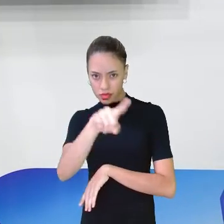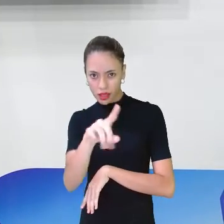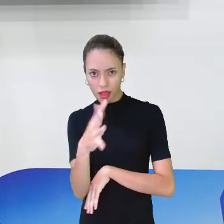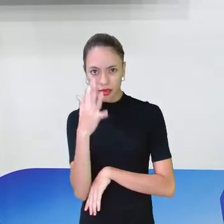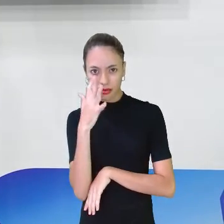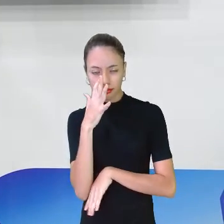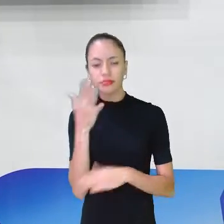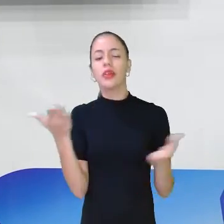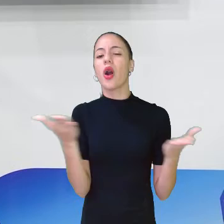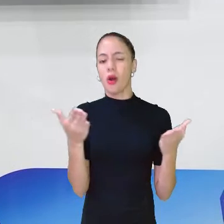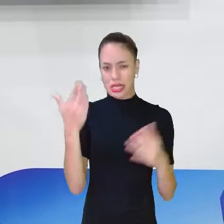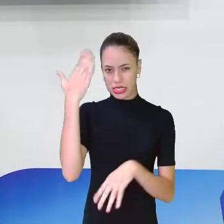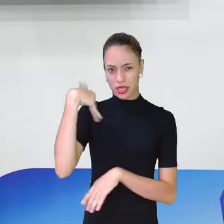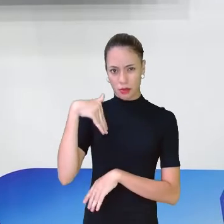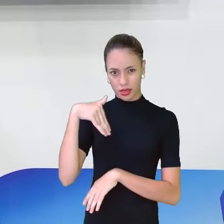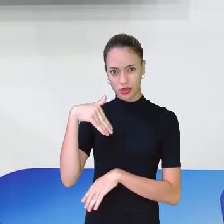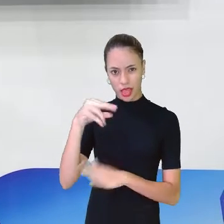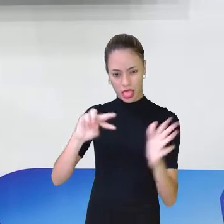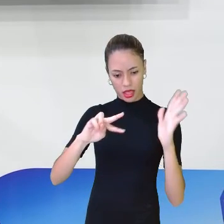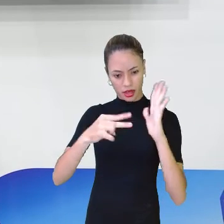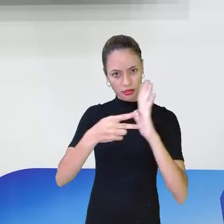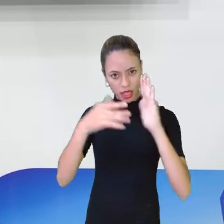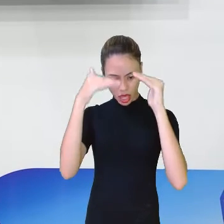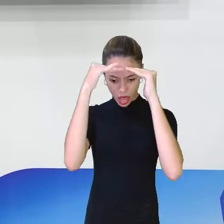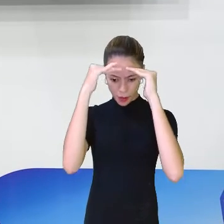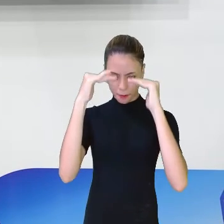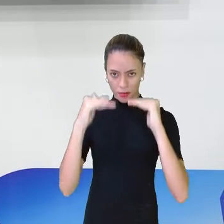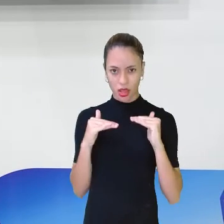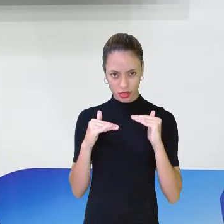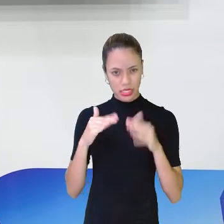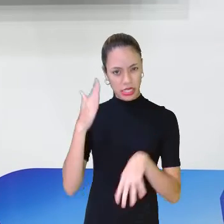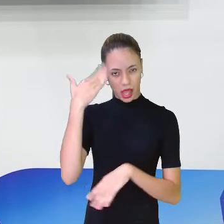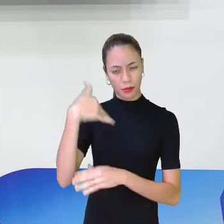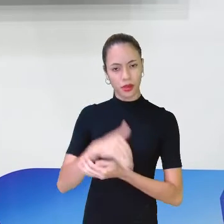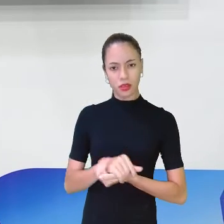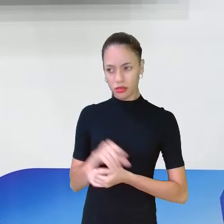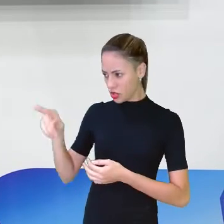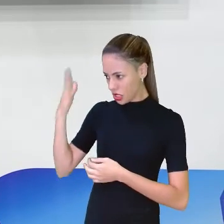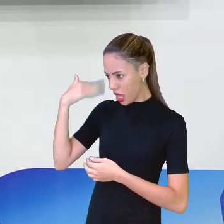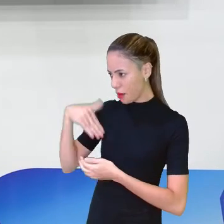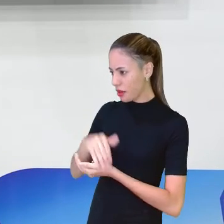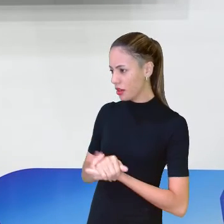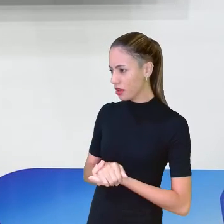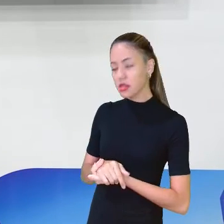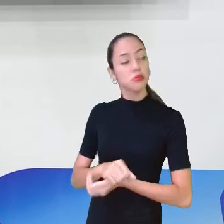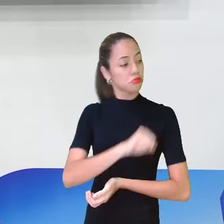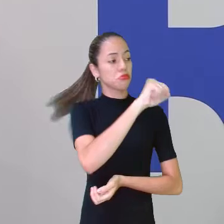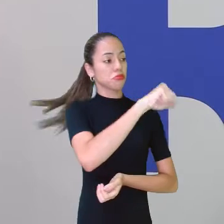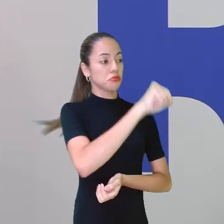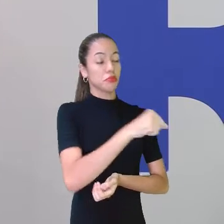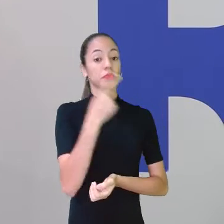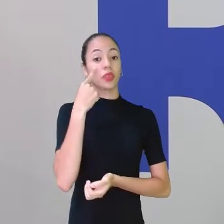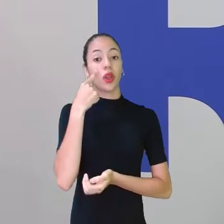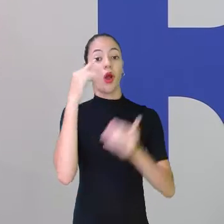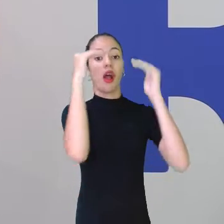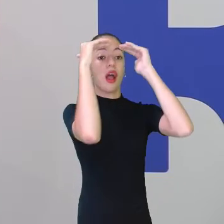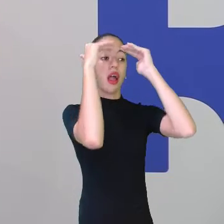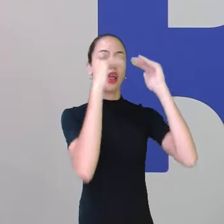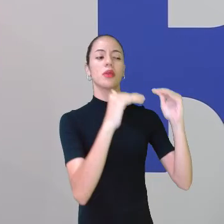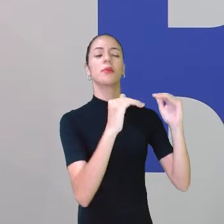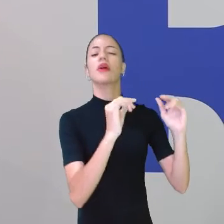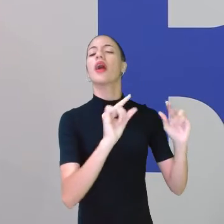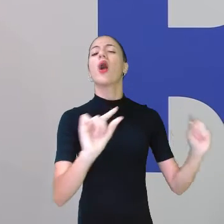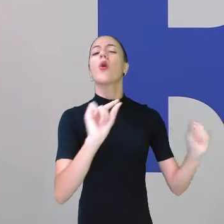assistindo, sabe o que é respeito? O senhor sabe o que é respeito, né, professor? Sim. Dialogue, hein? Sim. É, o respeito, gente, é